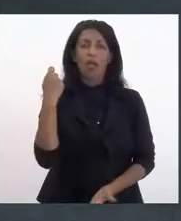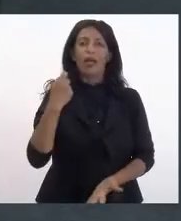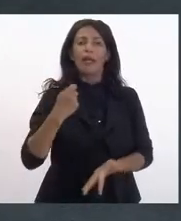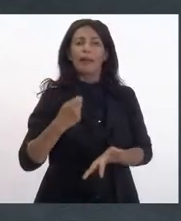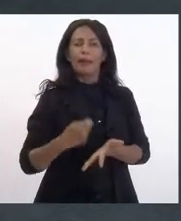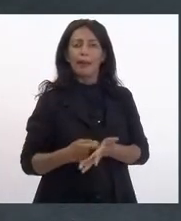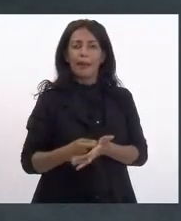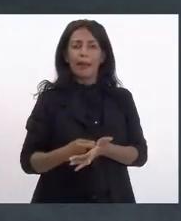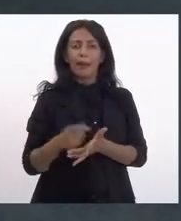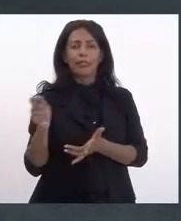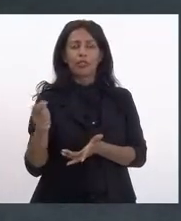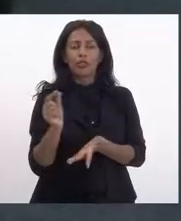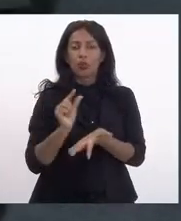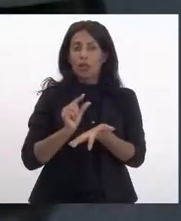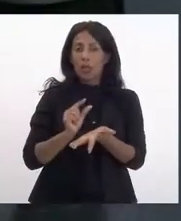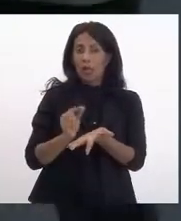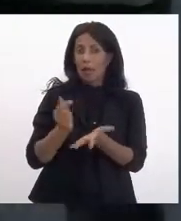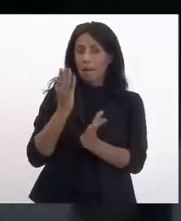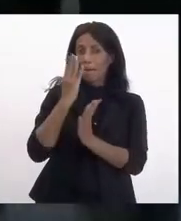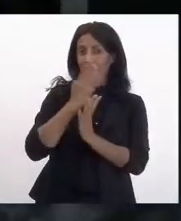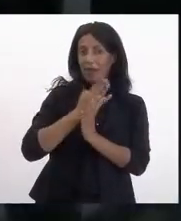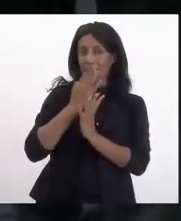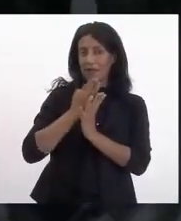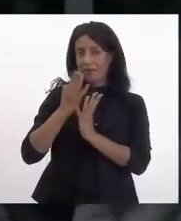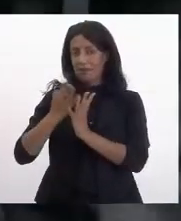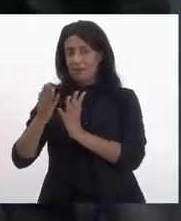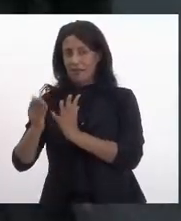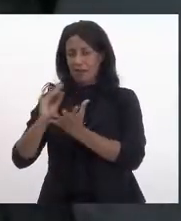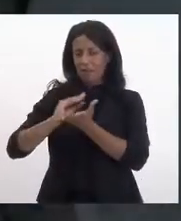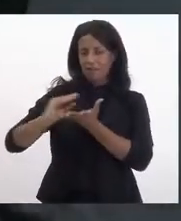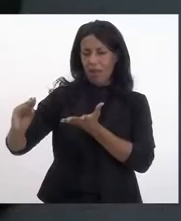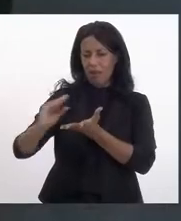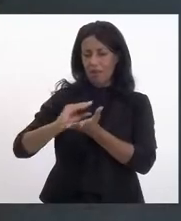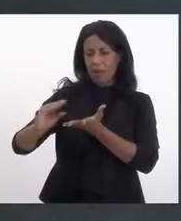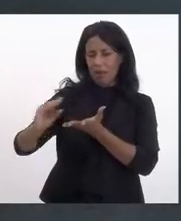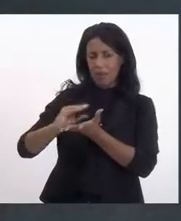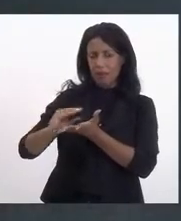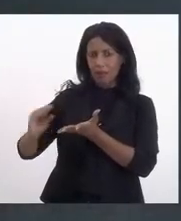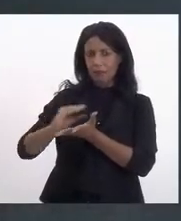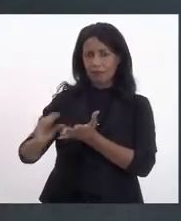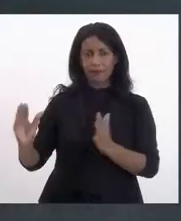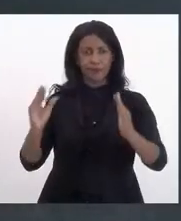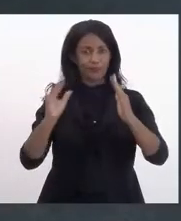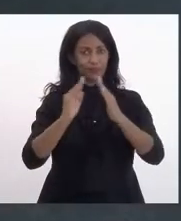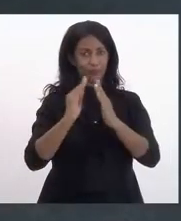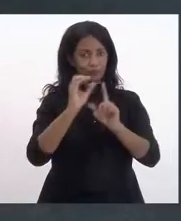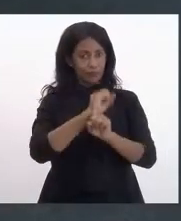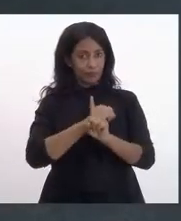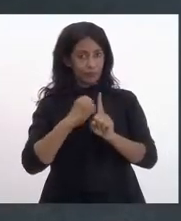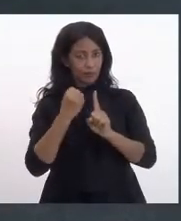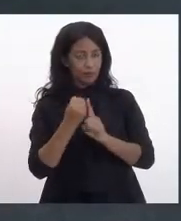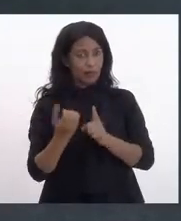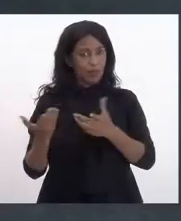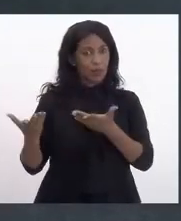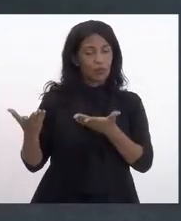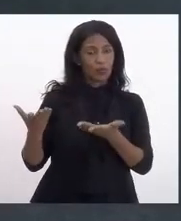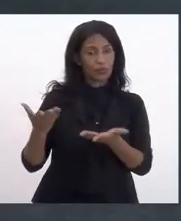o lado do financiamento, né? Que o financiamento da habitação social